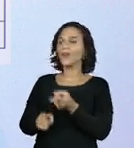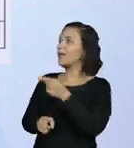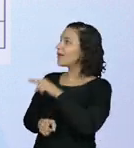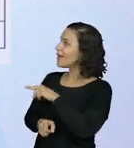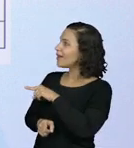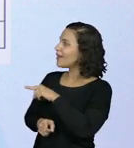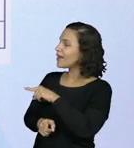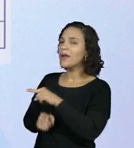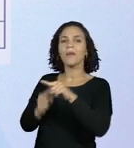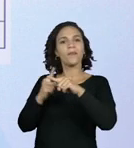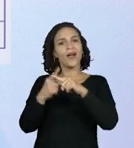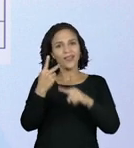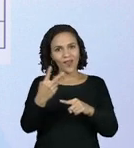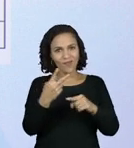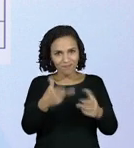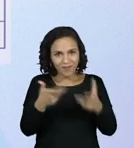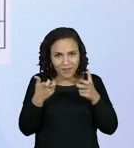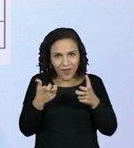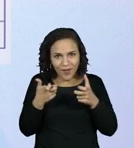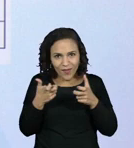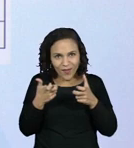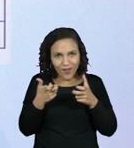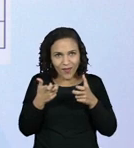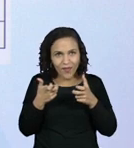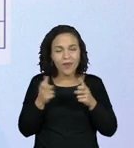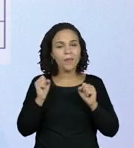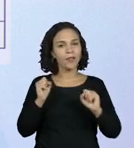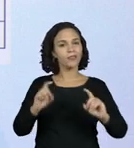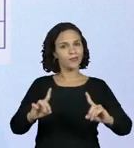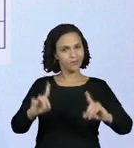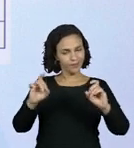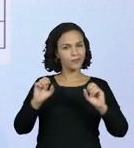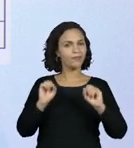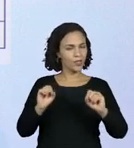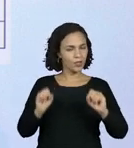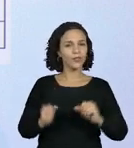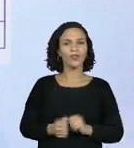2, 8. Perceberam? Pode dar o print, turma.